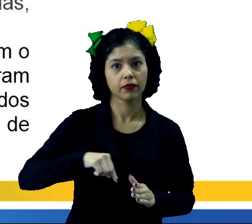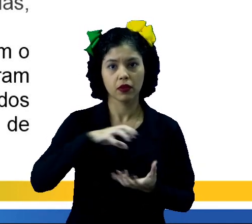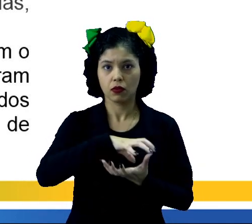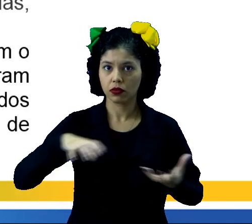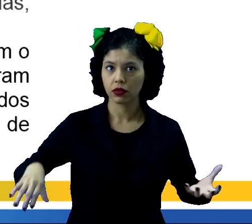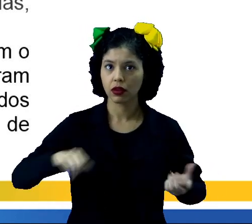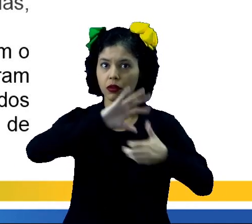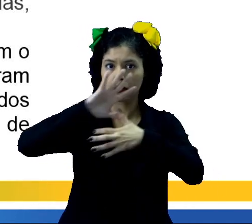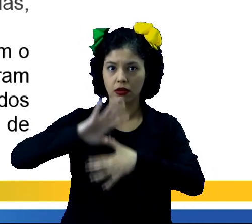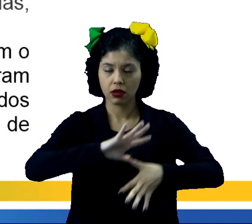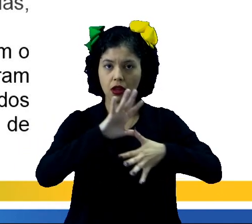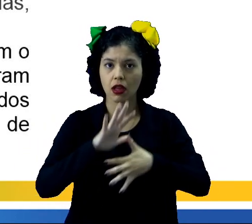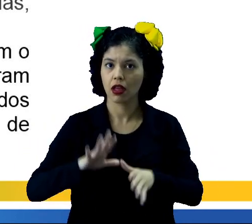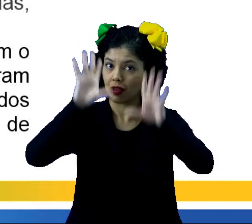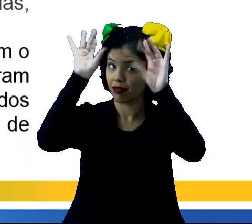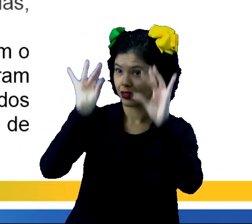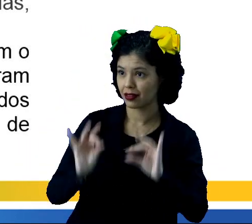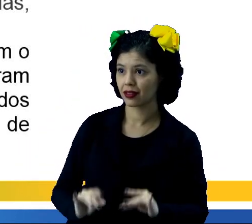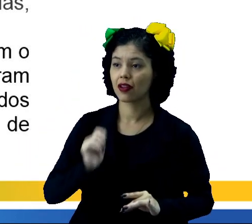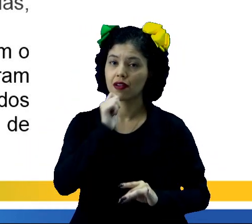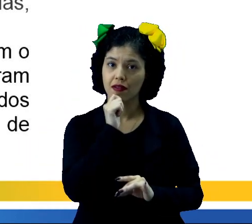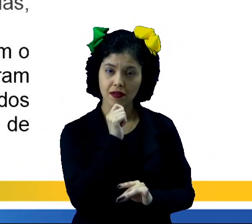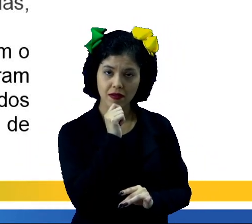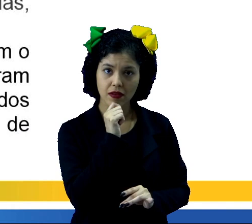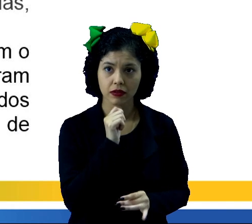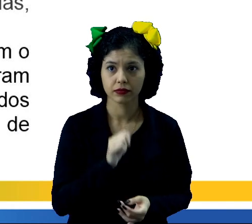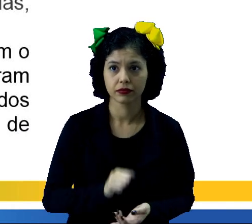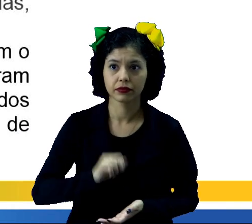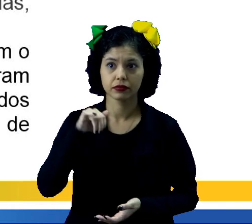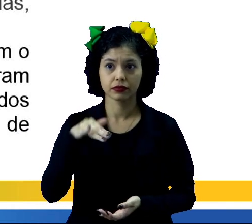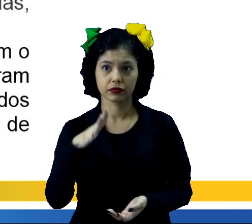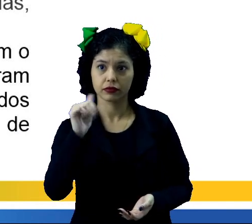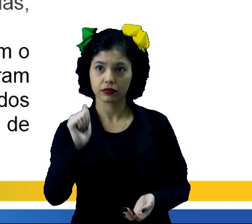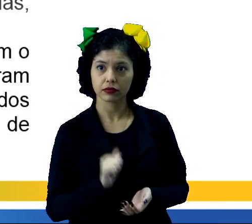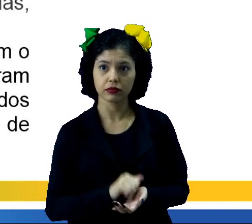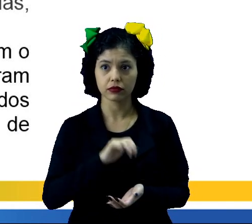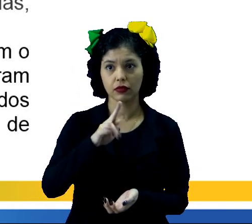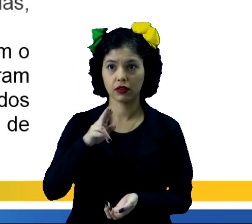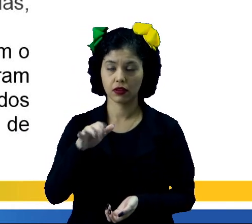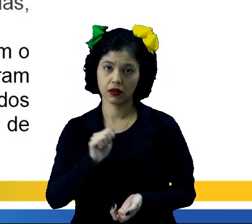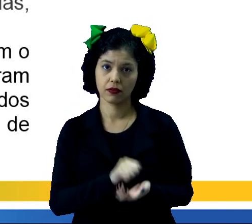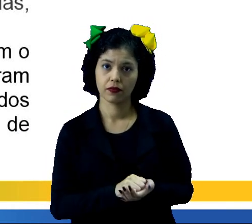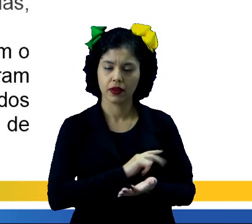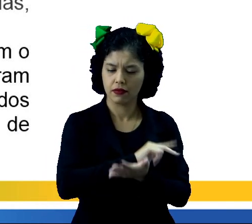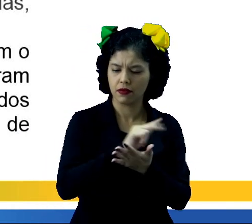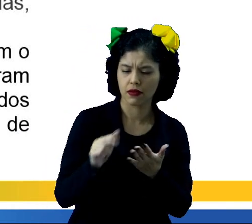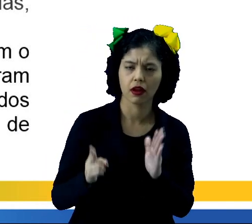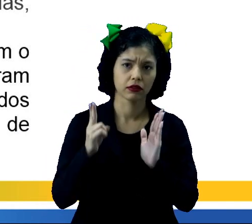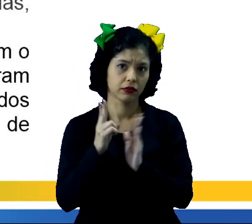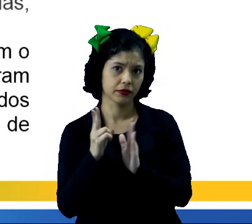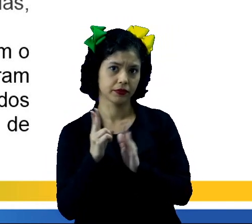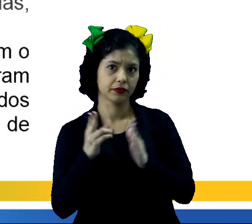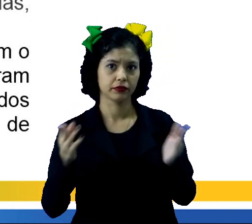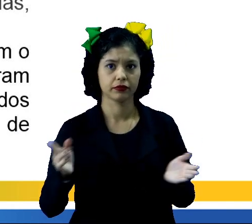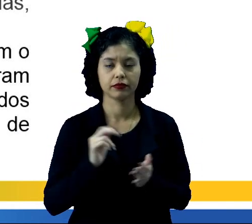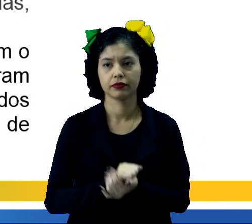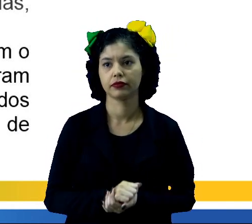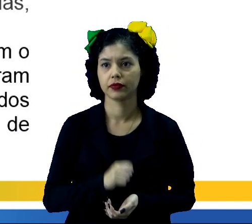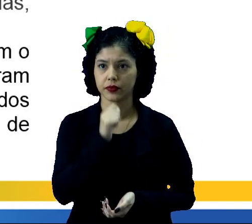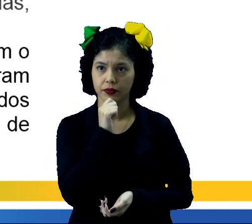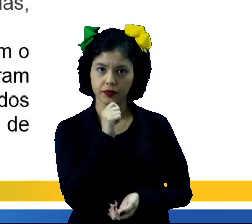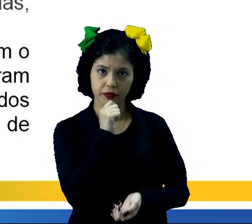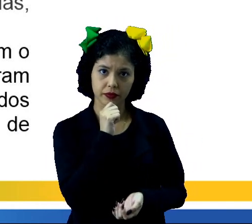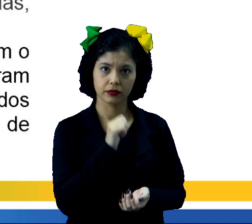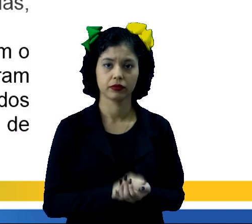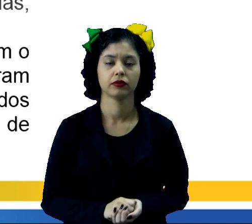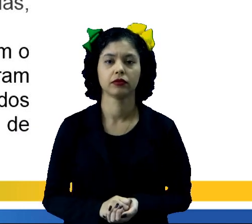americano, dos quais a gente destaca aí, né, os maias, os astecas e diversas tribos indígenas. Além da